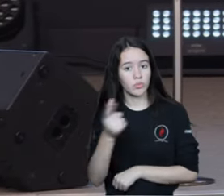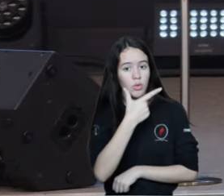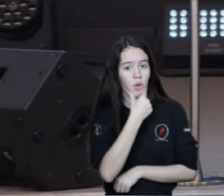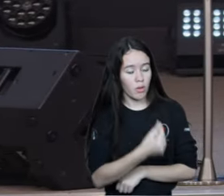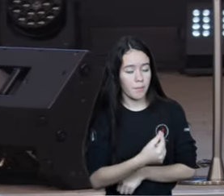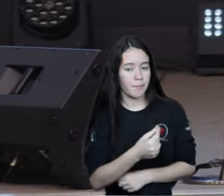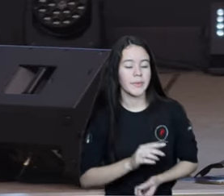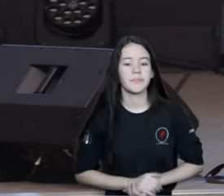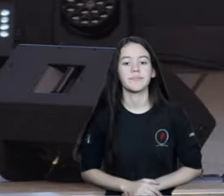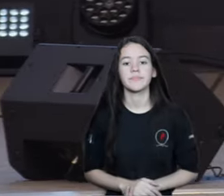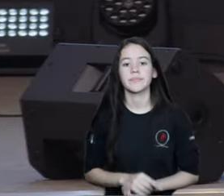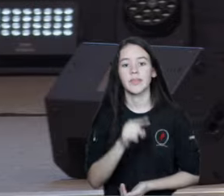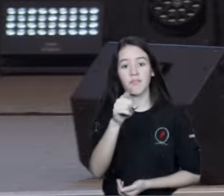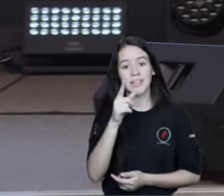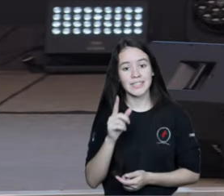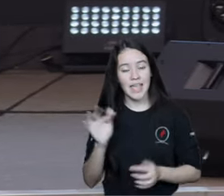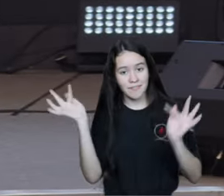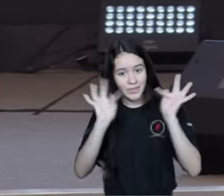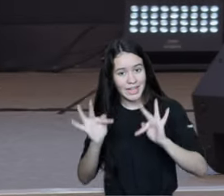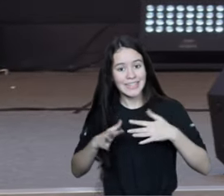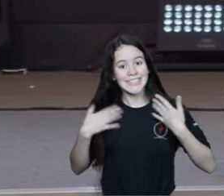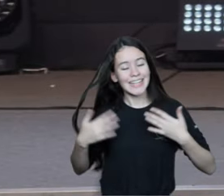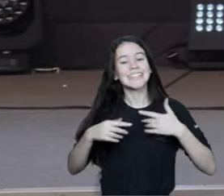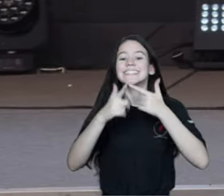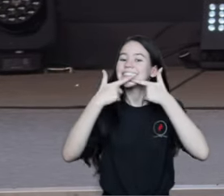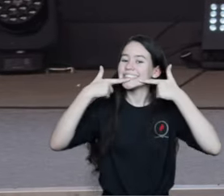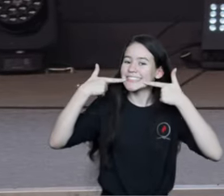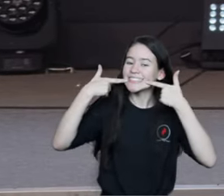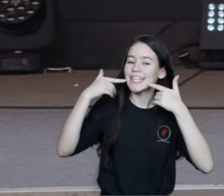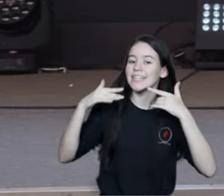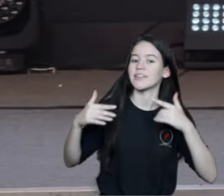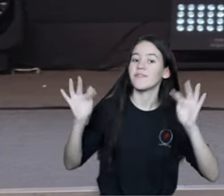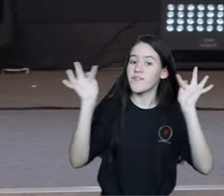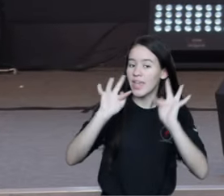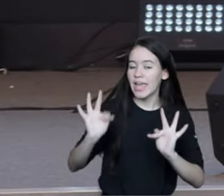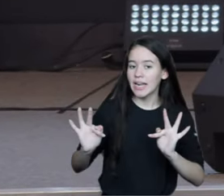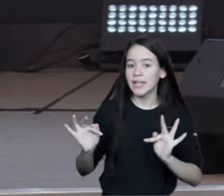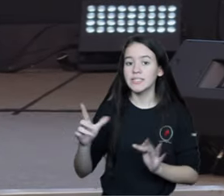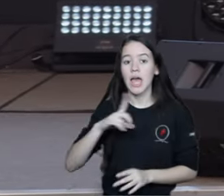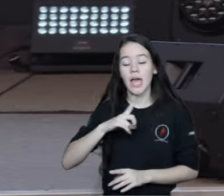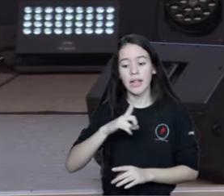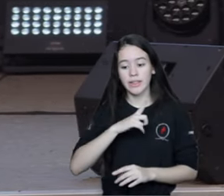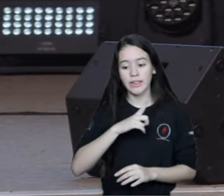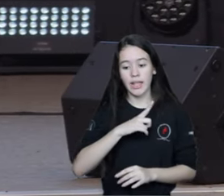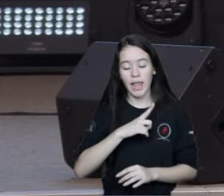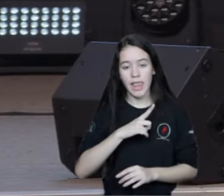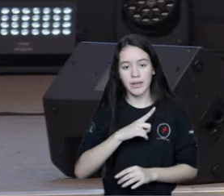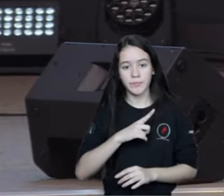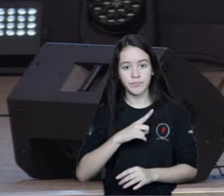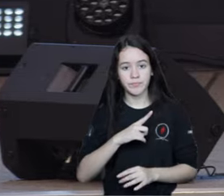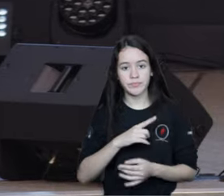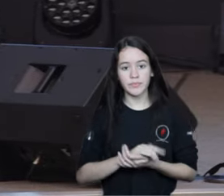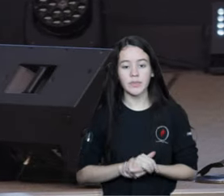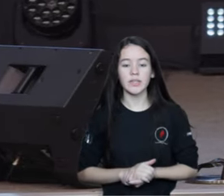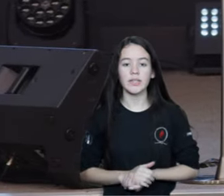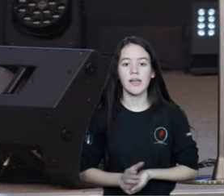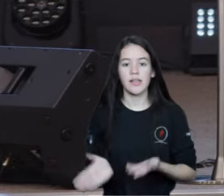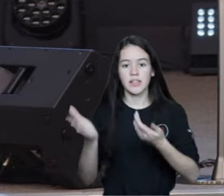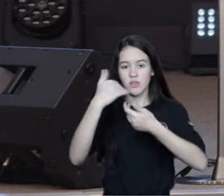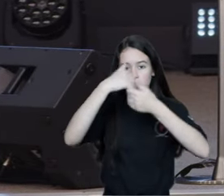quando você se alegra quando você sorrir quando você está feliz tem uma descarga de